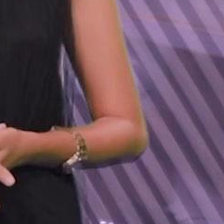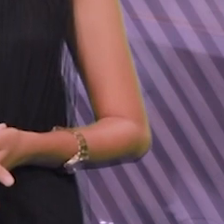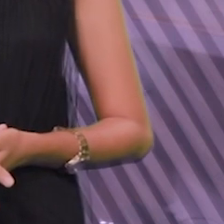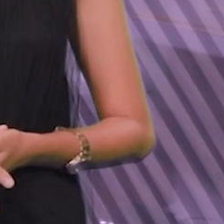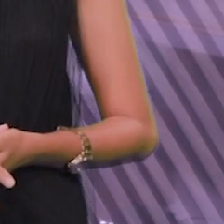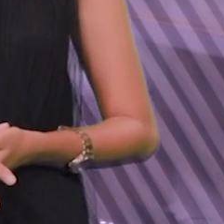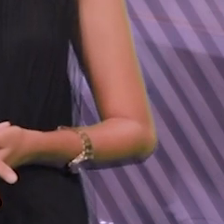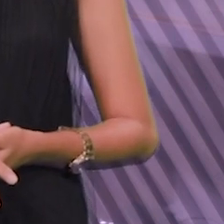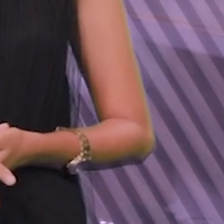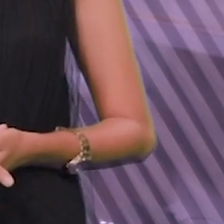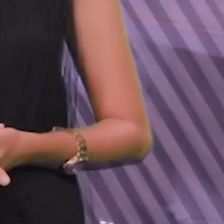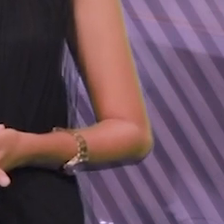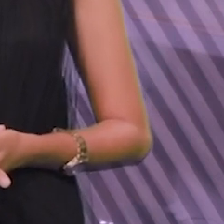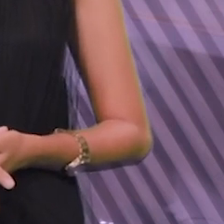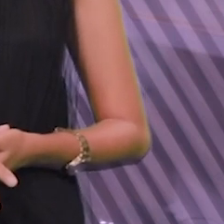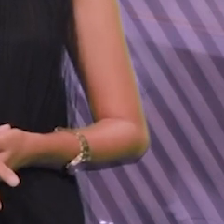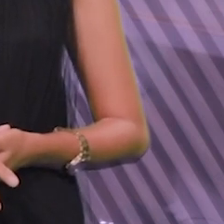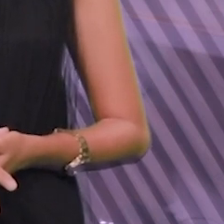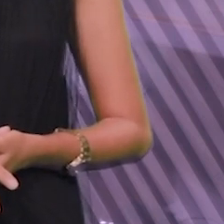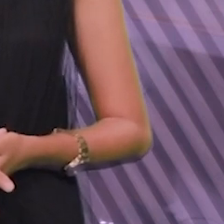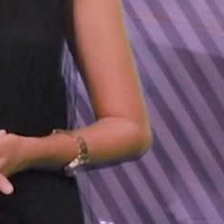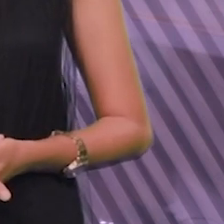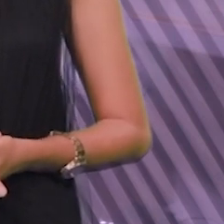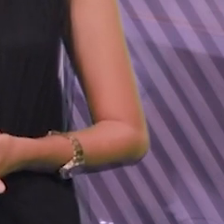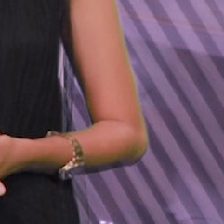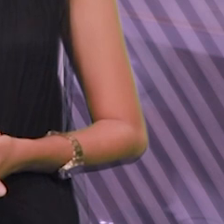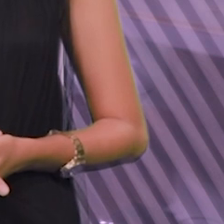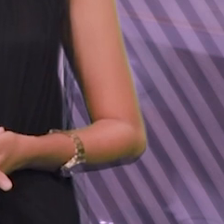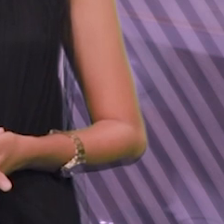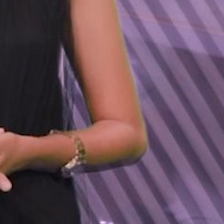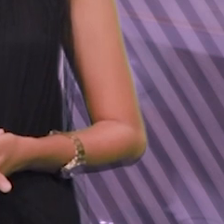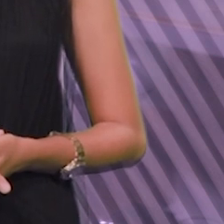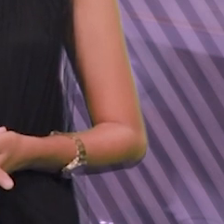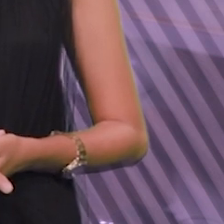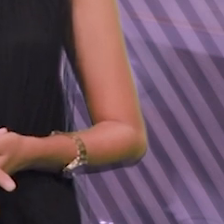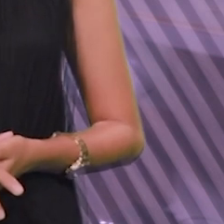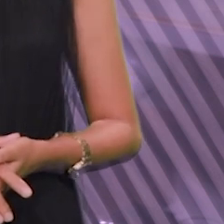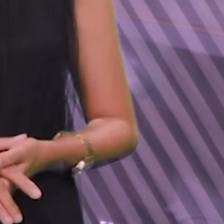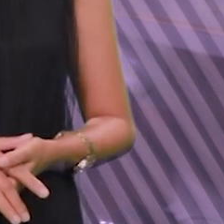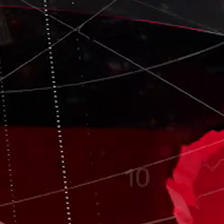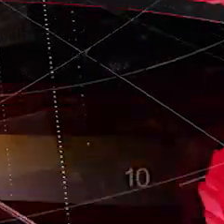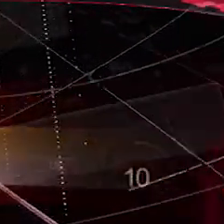Antes itu buat share atau hari video idane, kita lu klik like, comment, no subscribe, my channel YouTube idane.